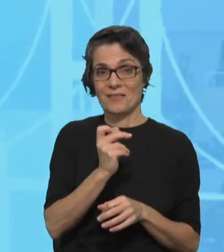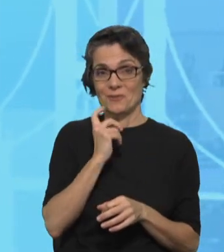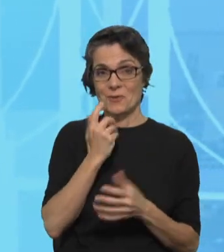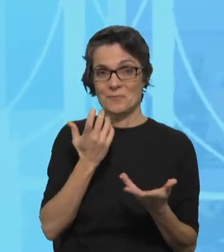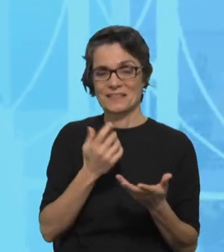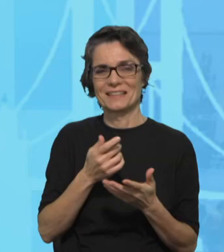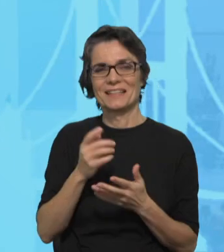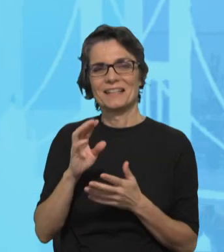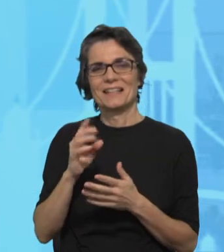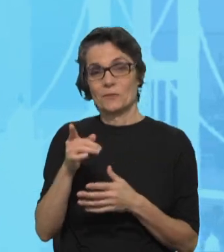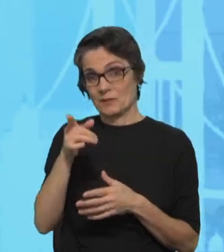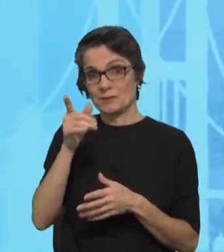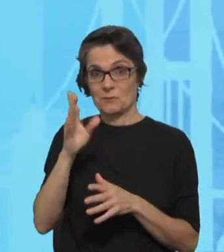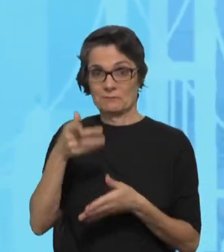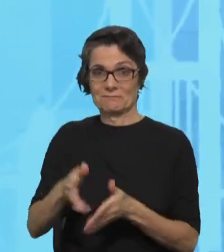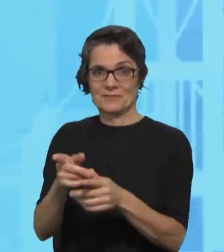que faça